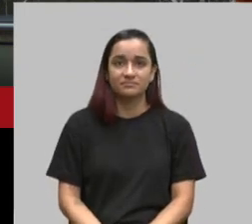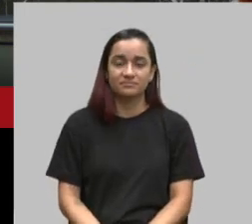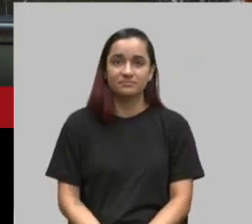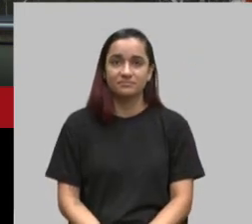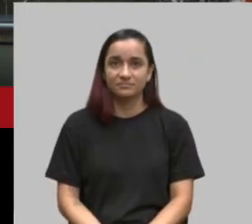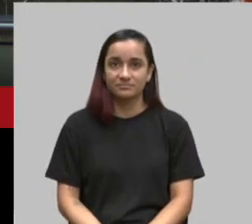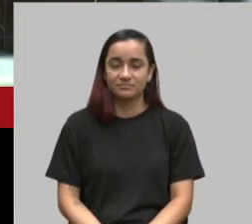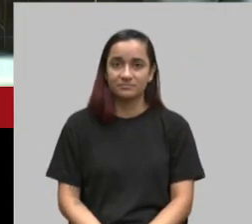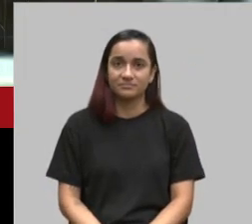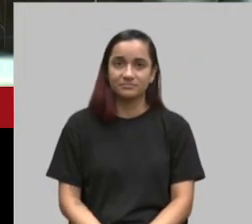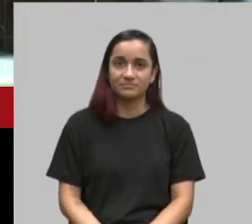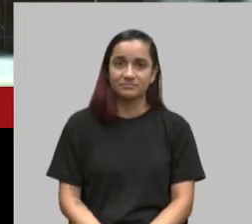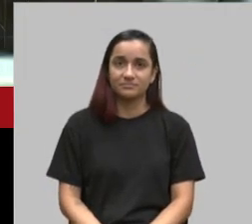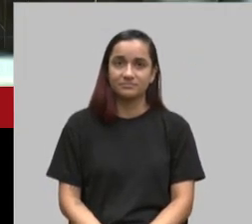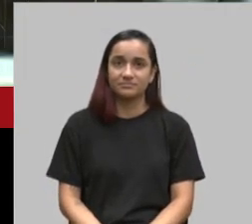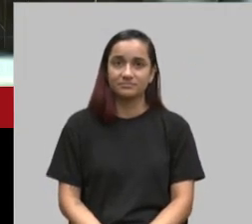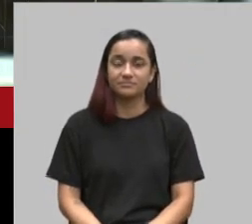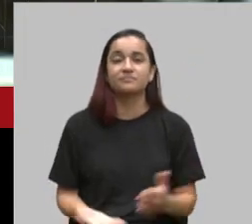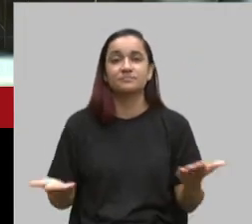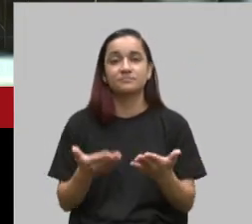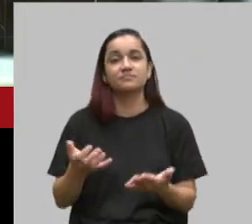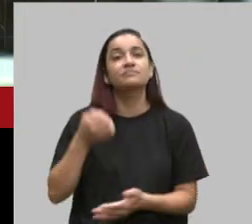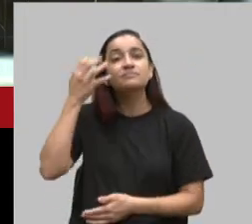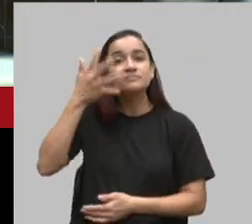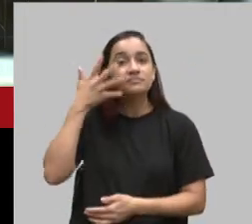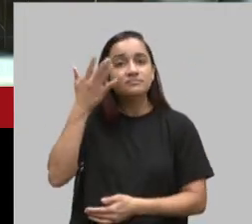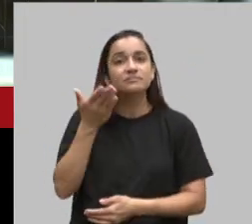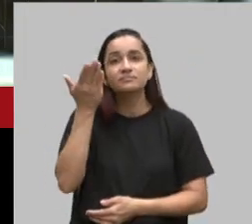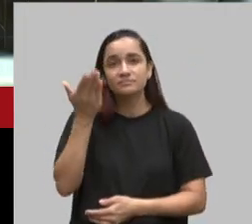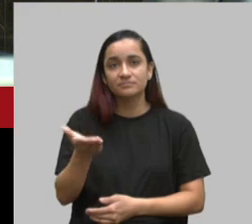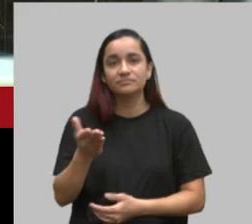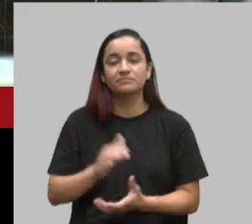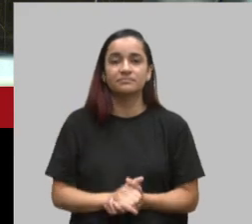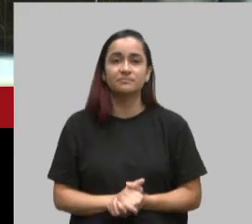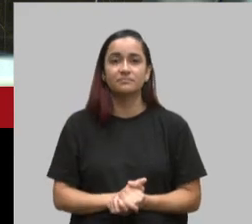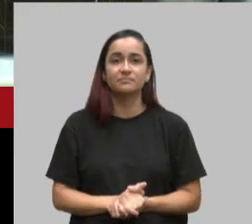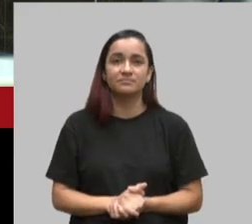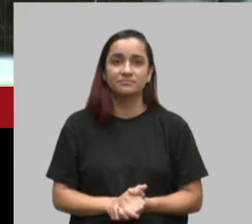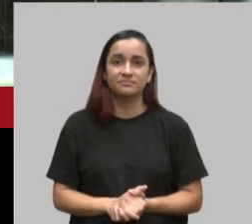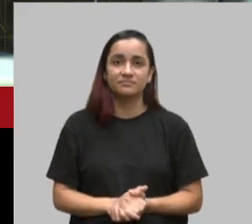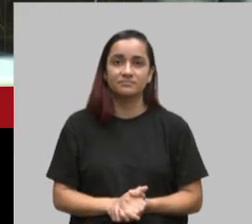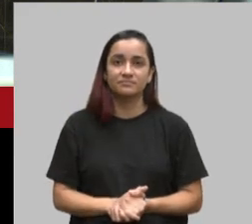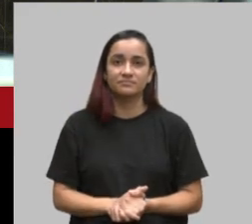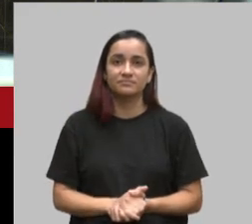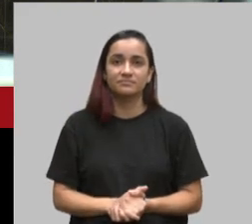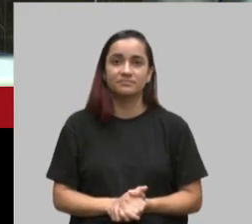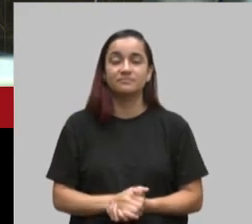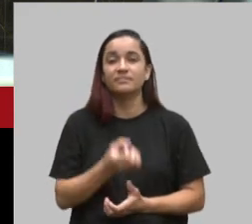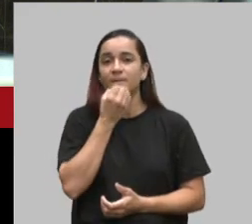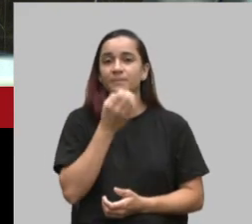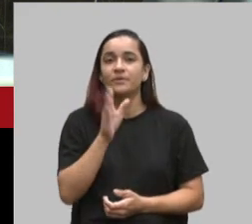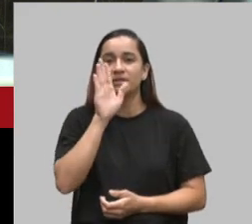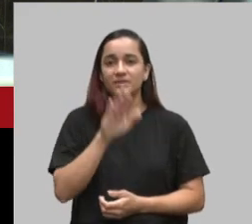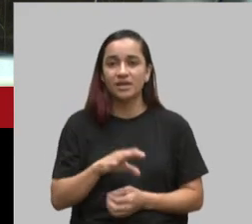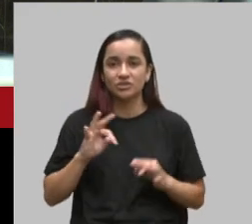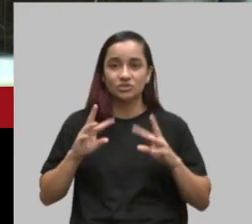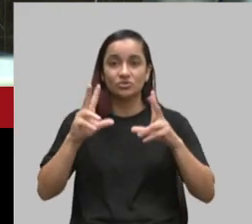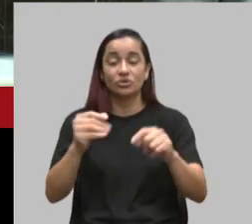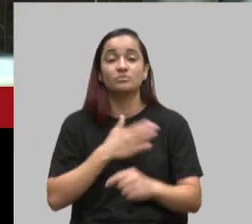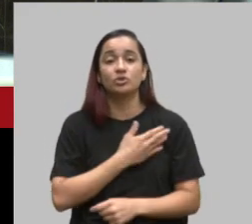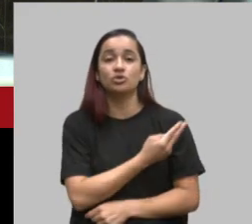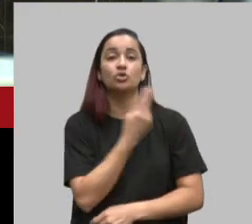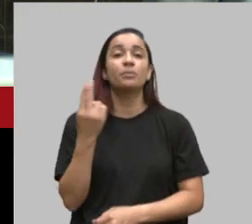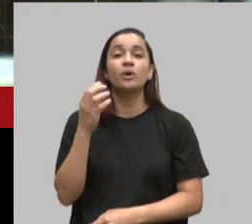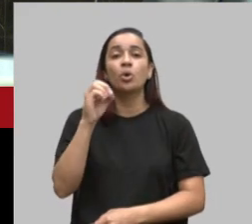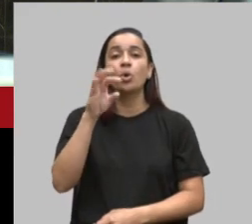m passa a palavra agora para você que tá isso você mesmo eh Boa tarde a todos meu nome é Otávio Assis da